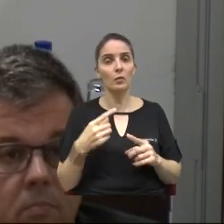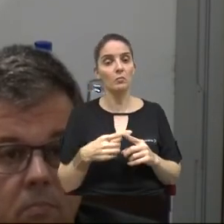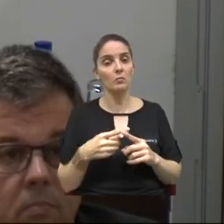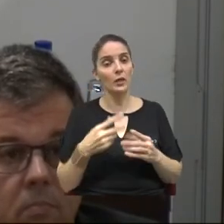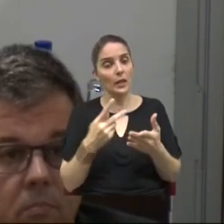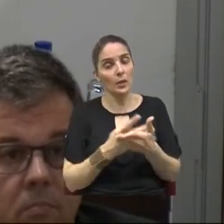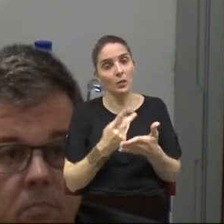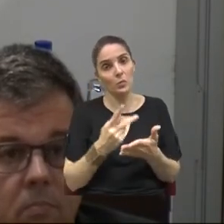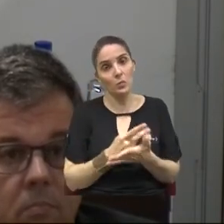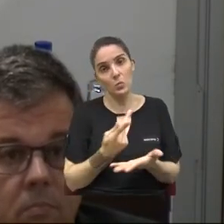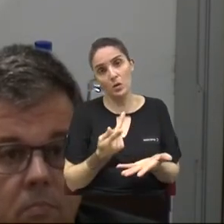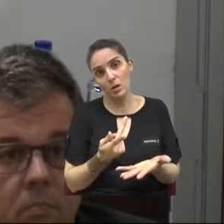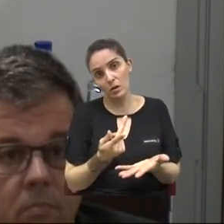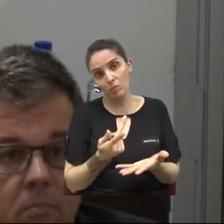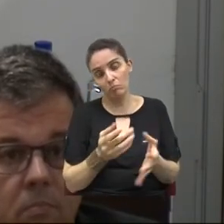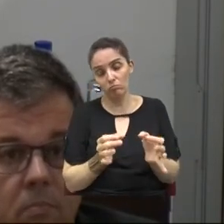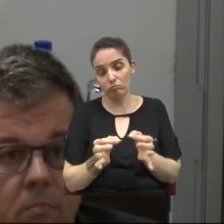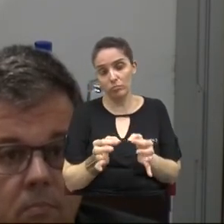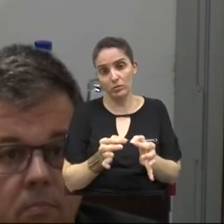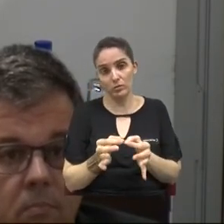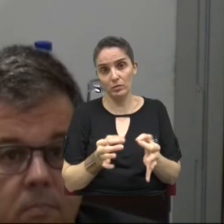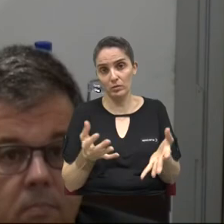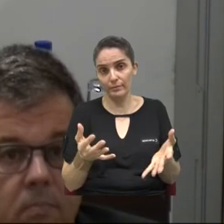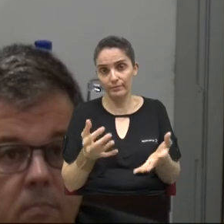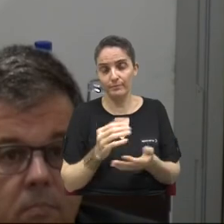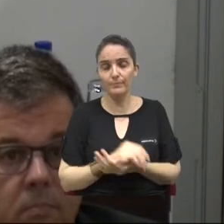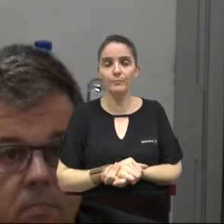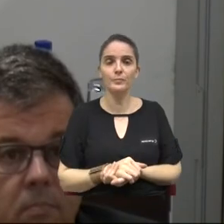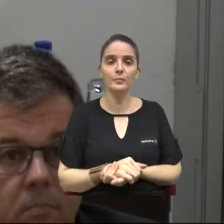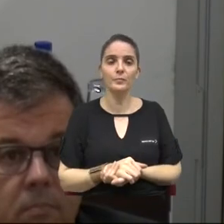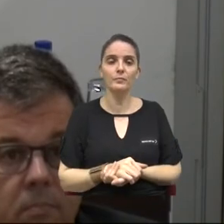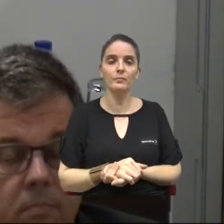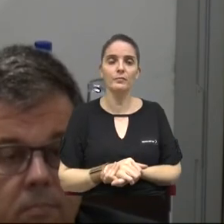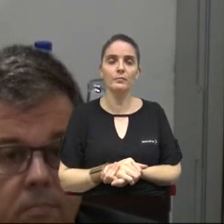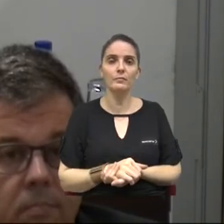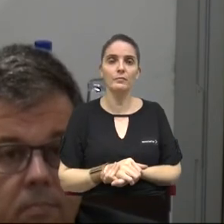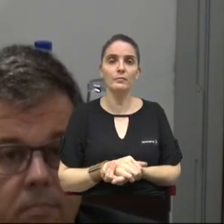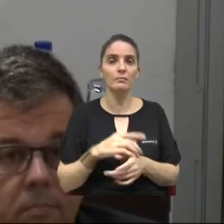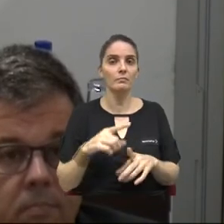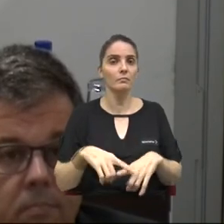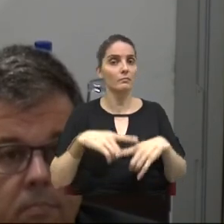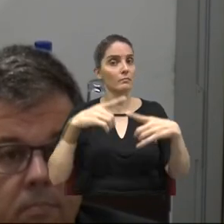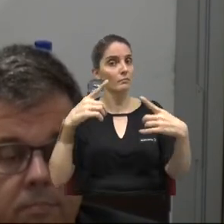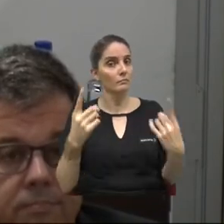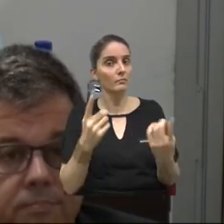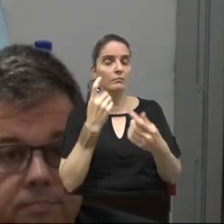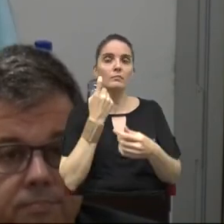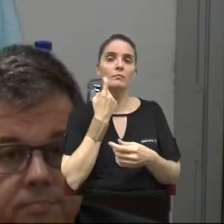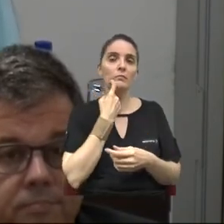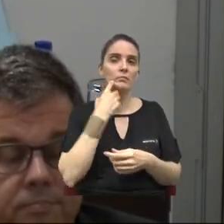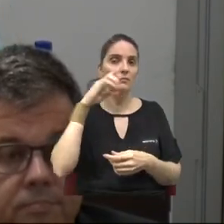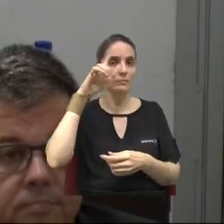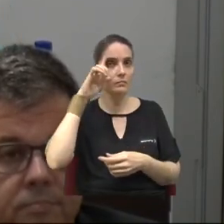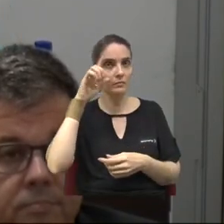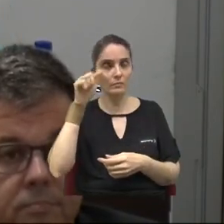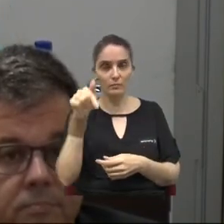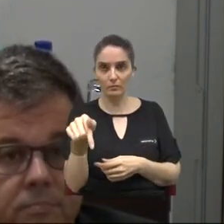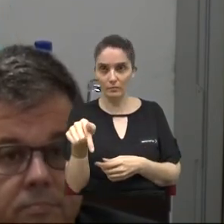erro no projeto. E aí, na sexta-feira, dia 7,